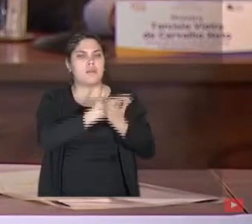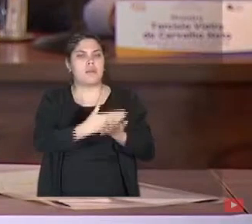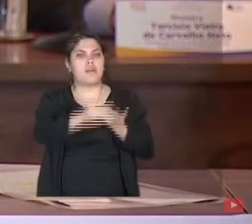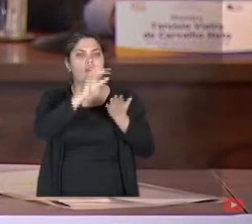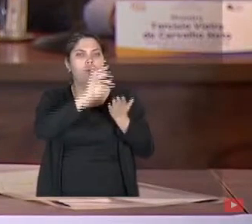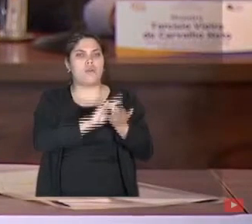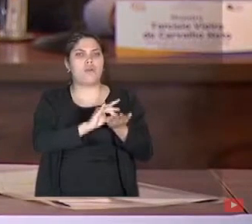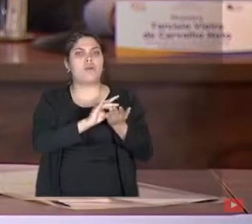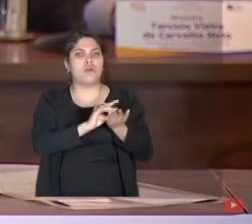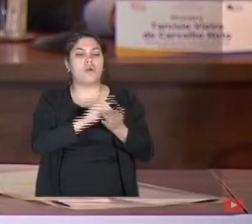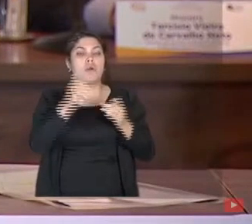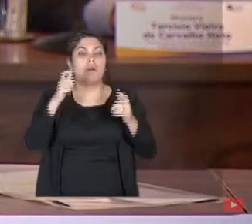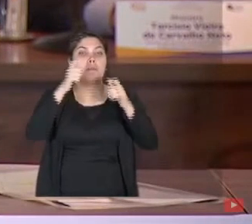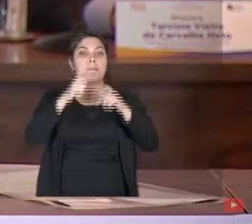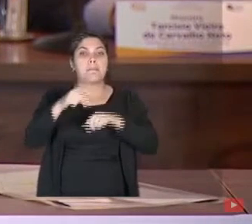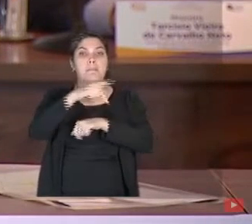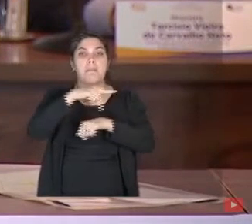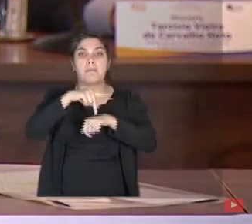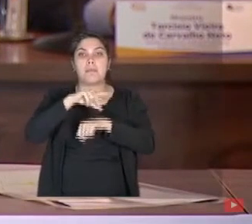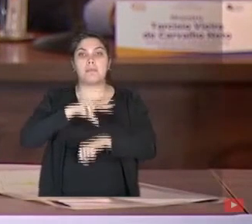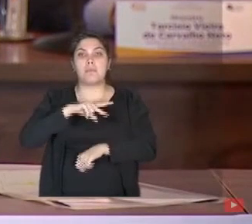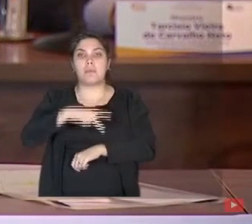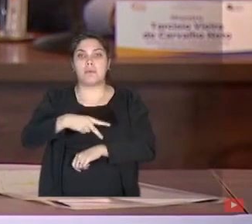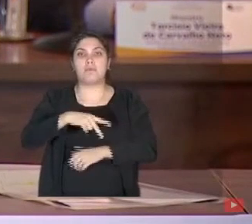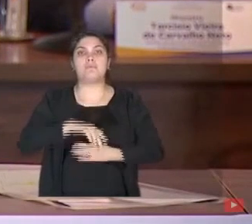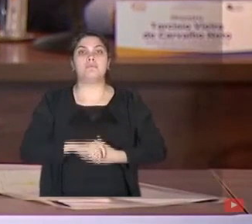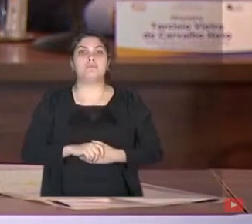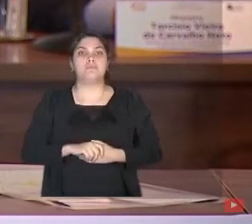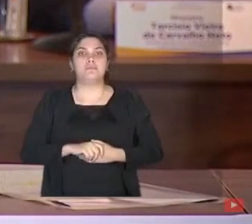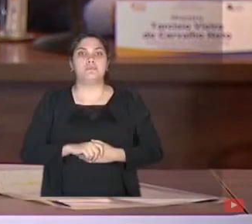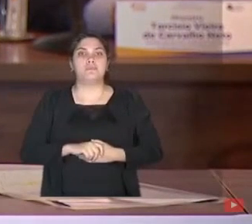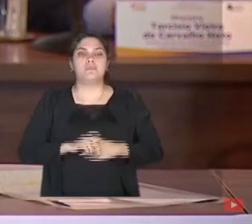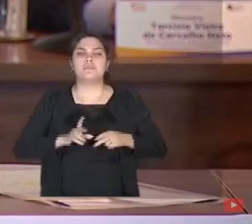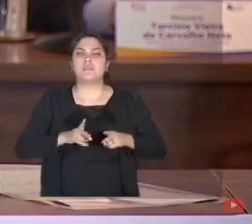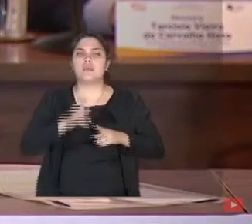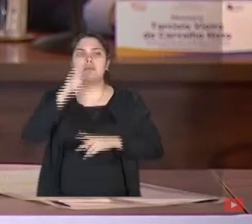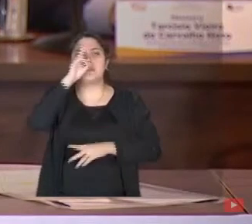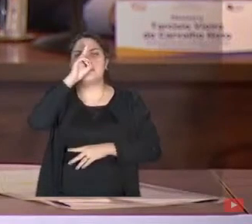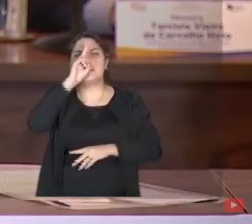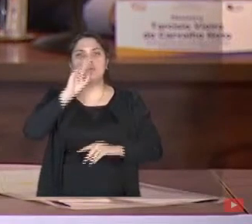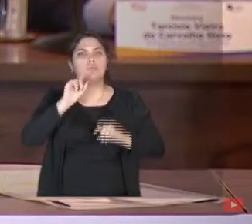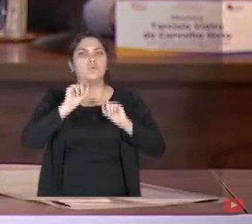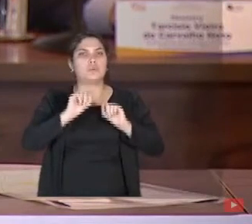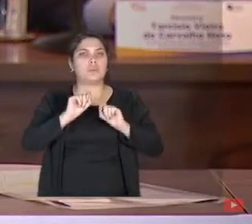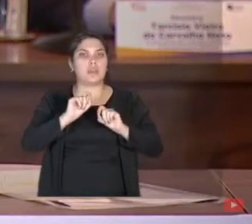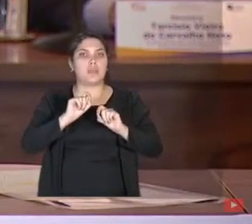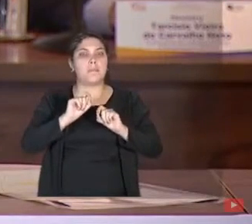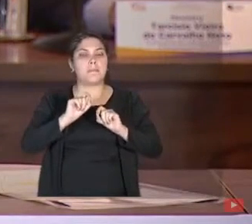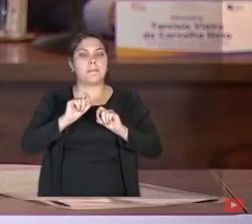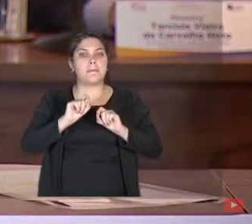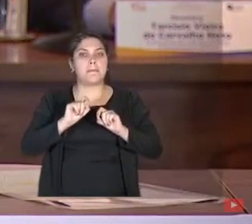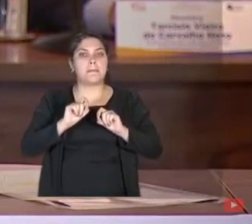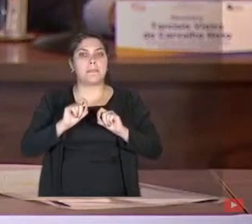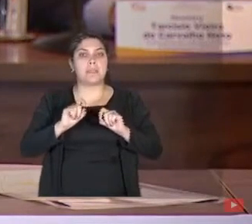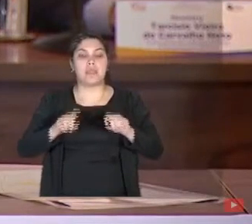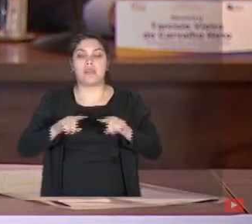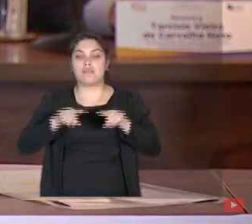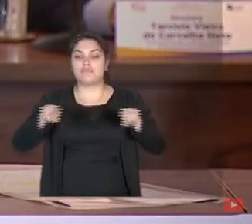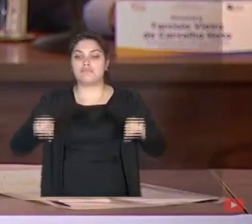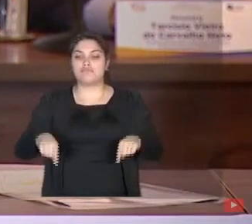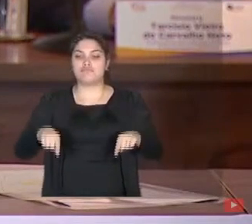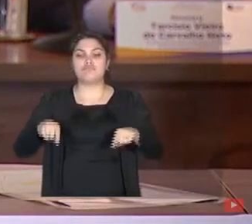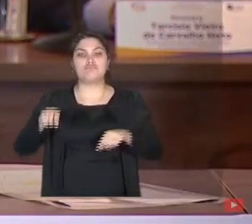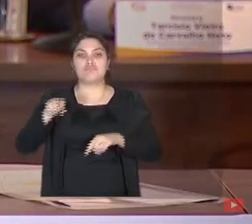origem em Portugal e, sempre lembrando, as urnas não estão